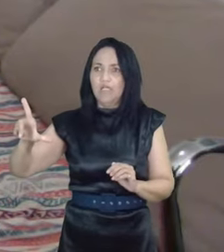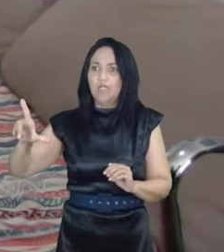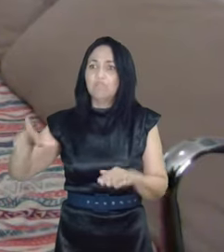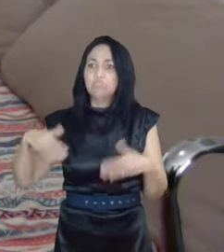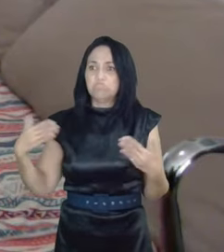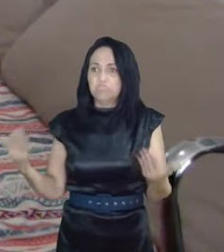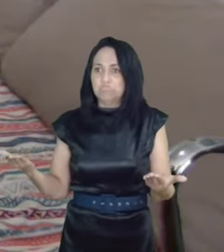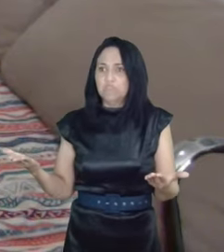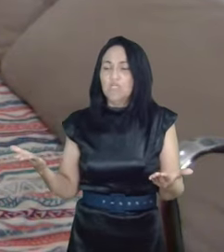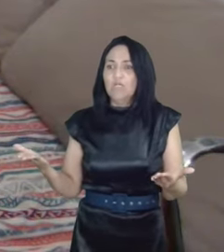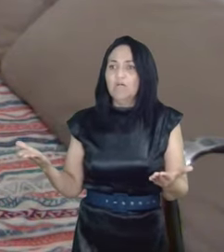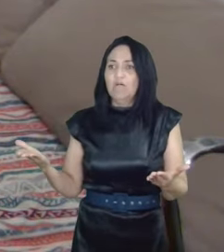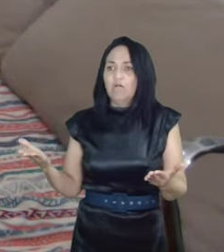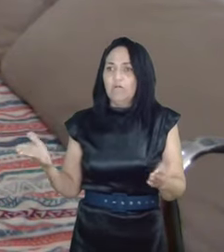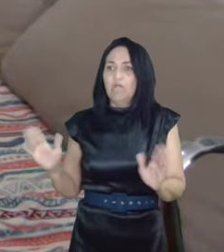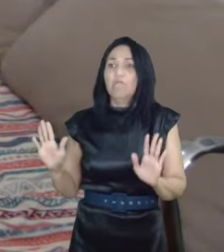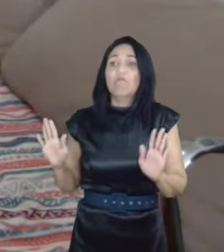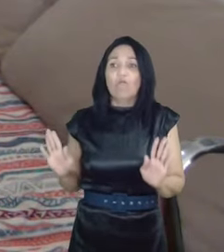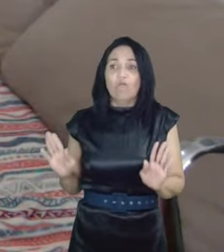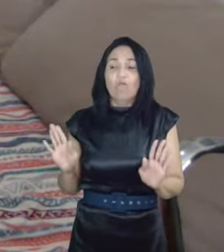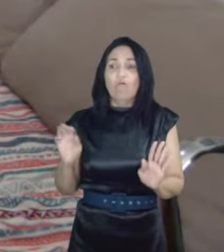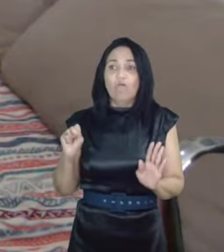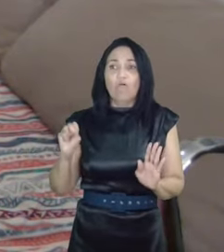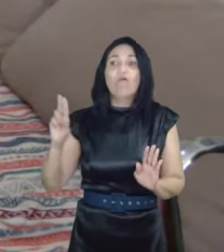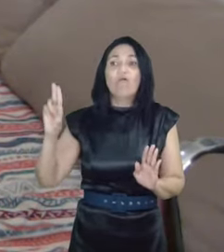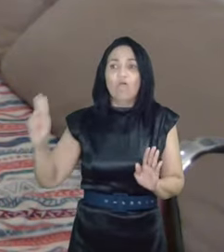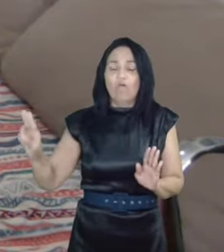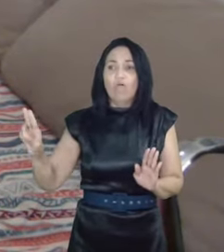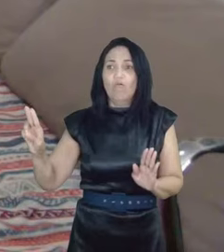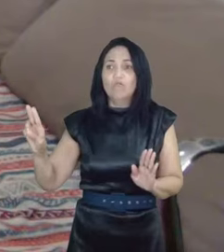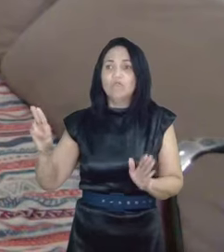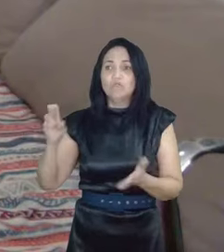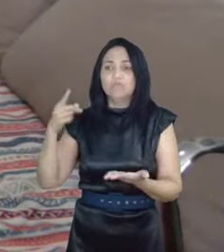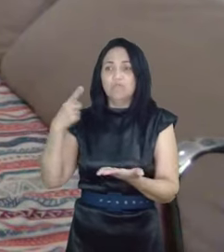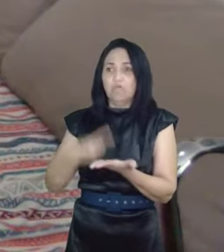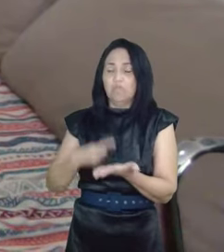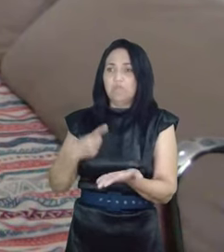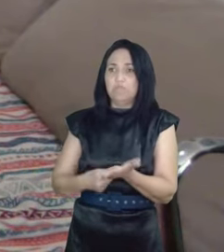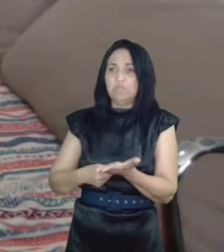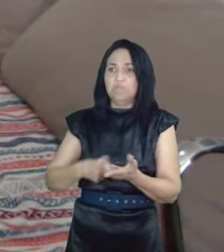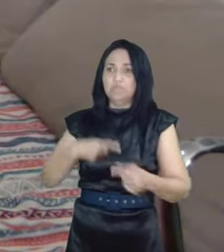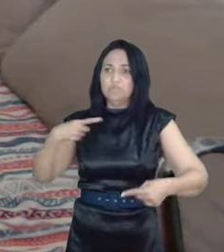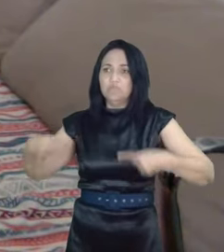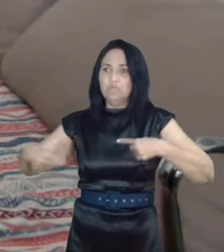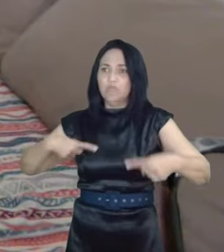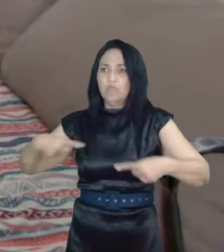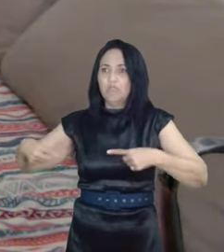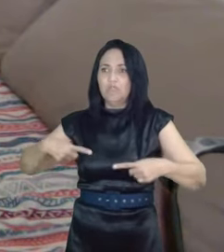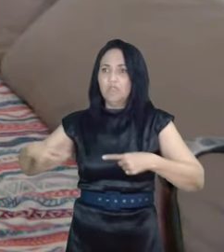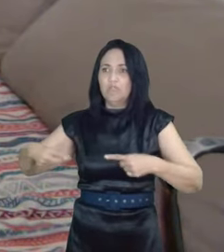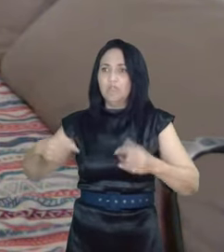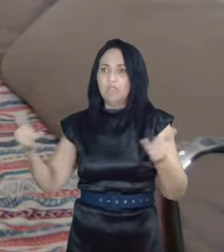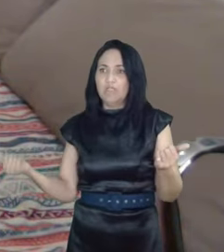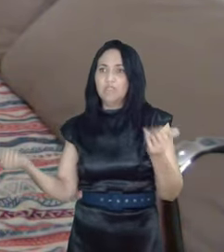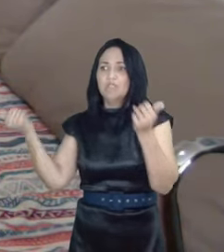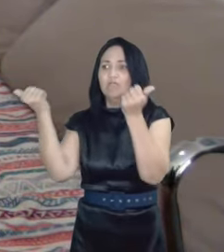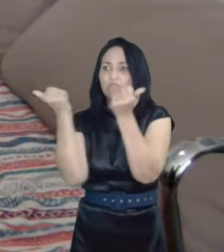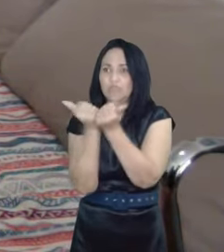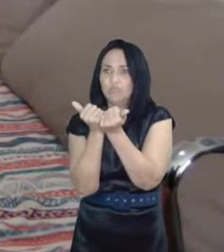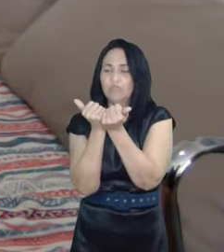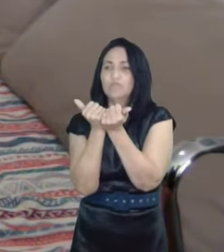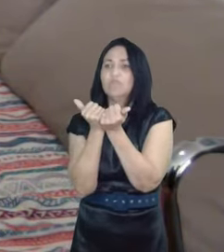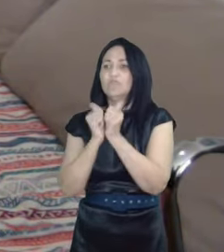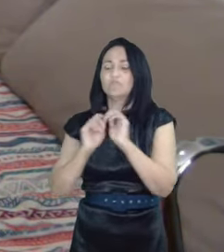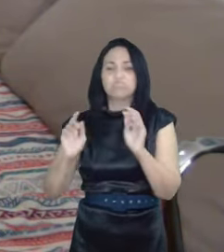ela uma agenda fisiológica ou seus compromissos políticos, como, por exemplo, fazer o sucessor da presidência da casa. Ele não está interessado em